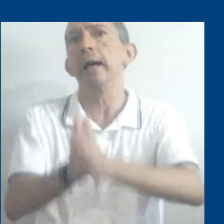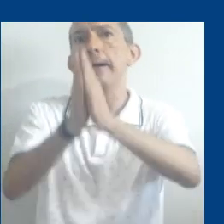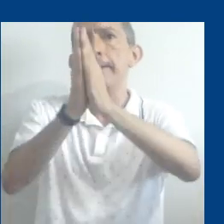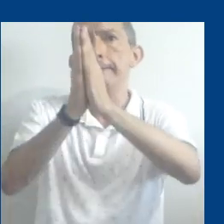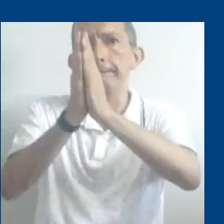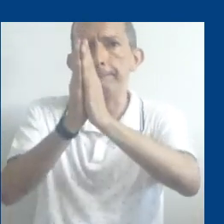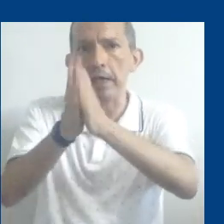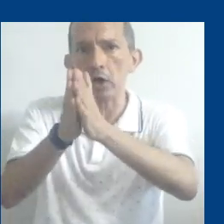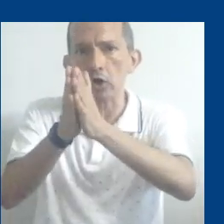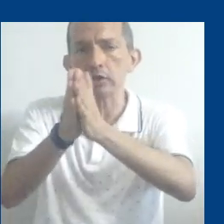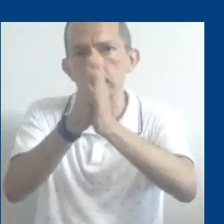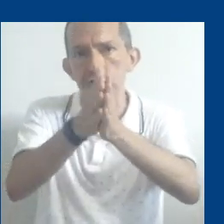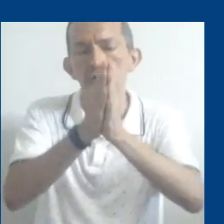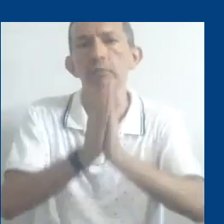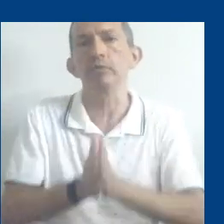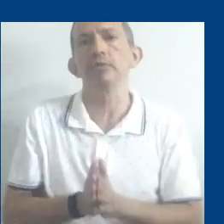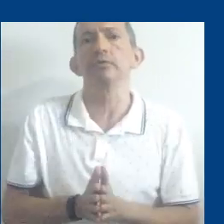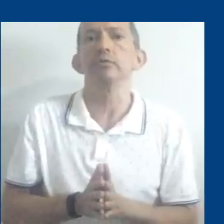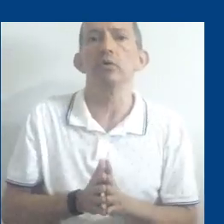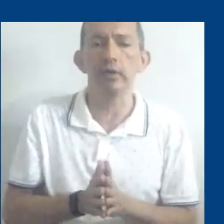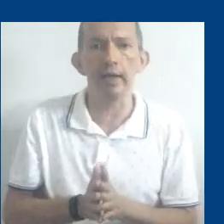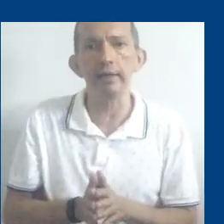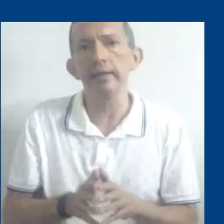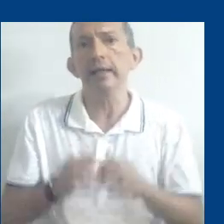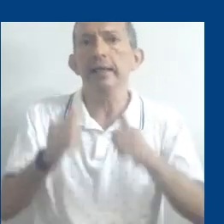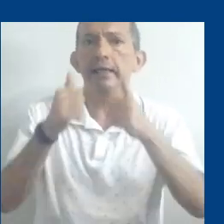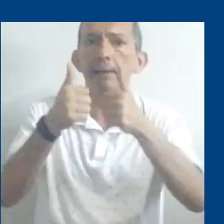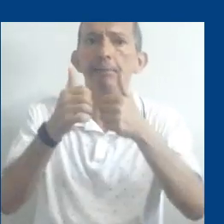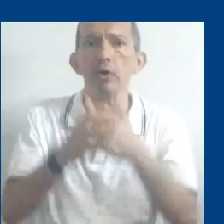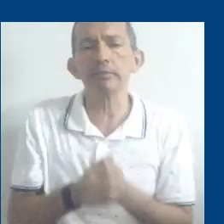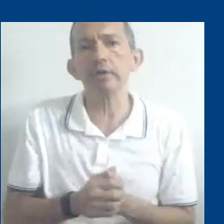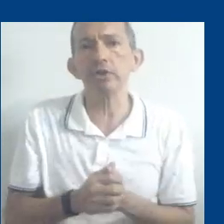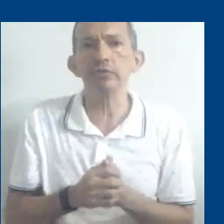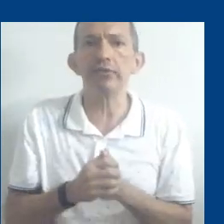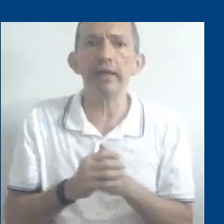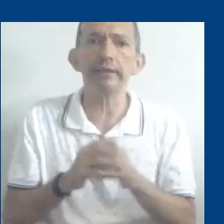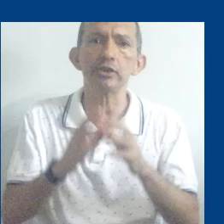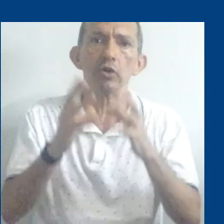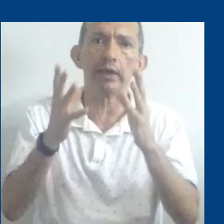hepática? Peroxissomos, ok?